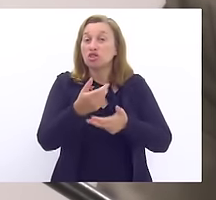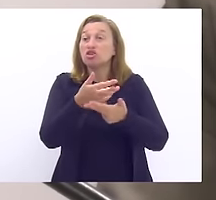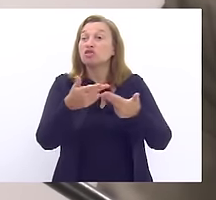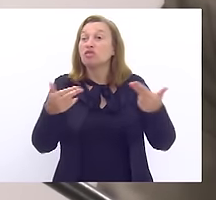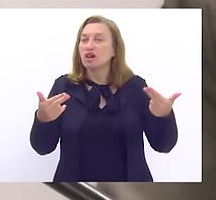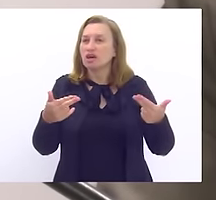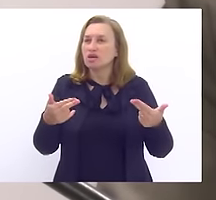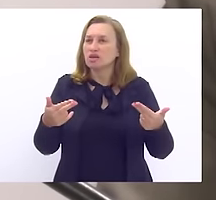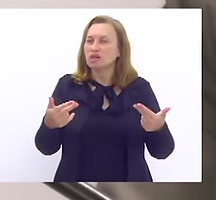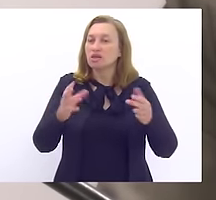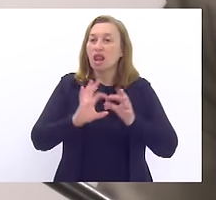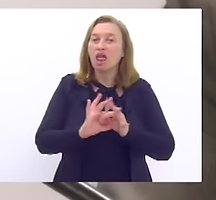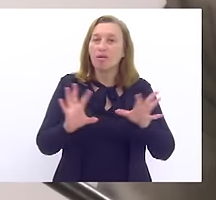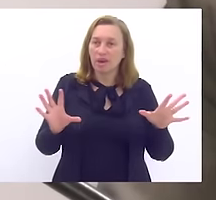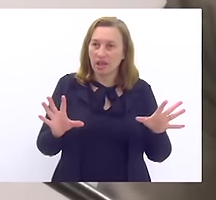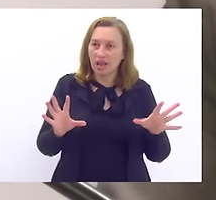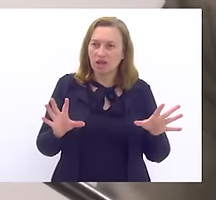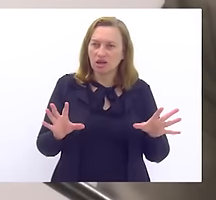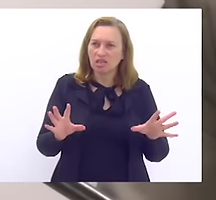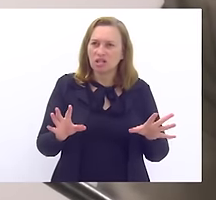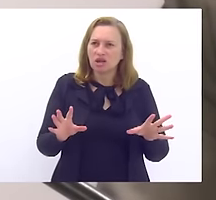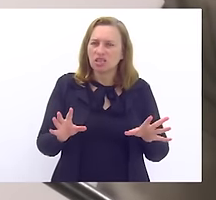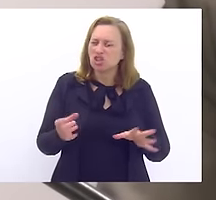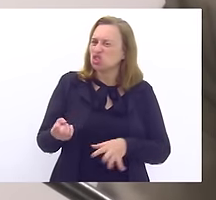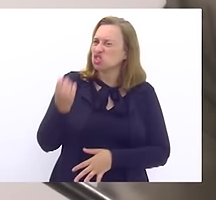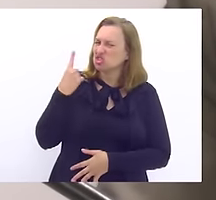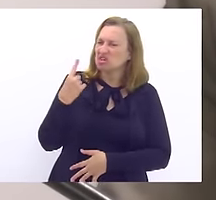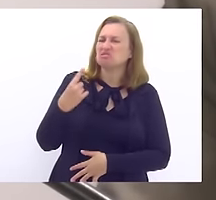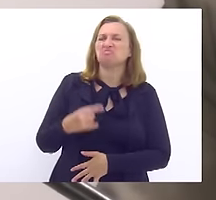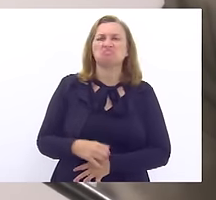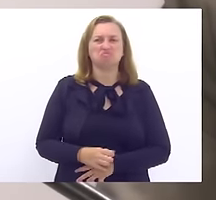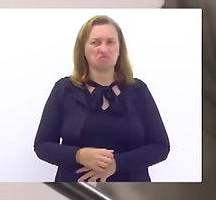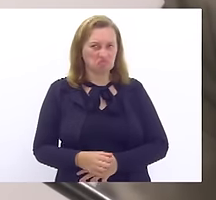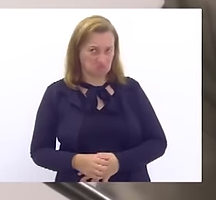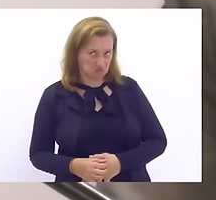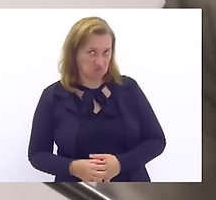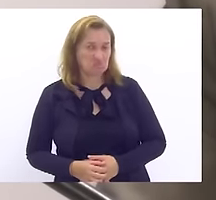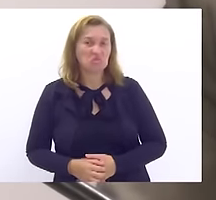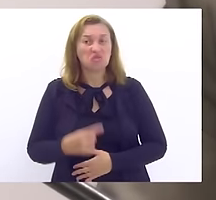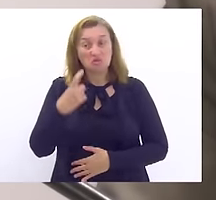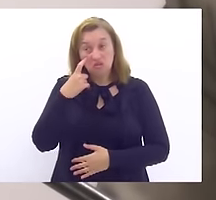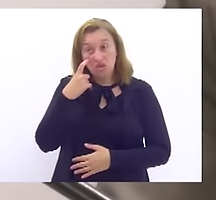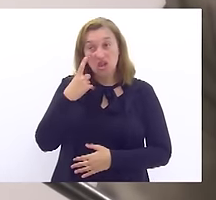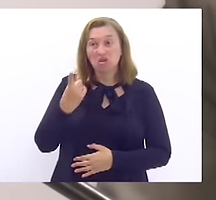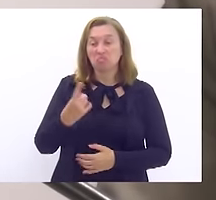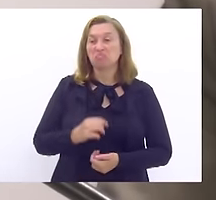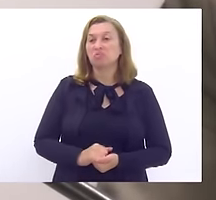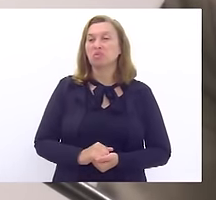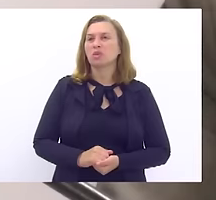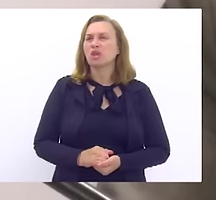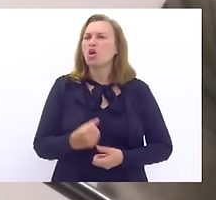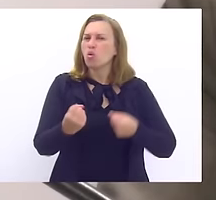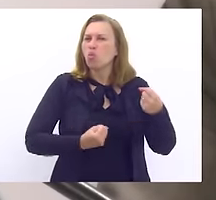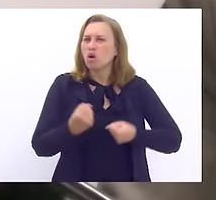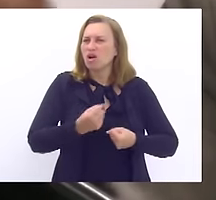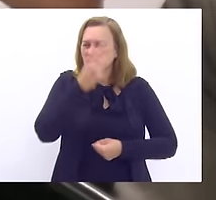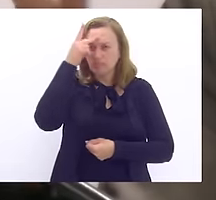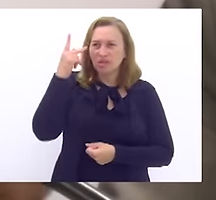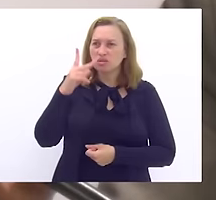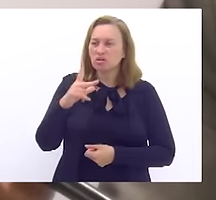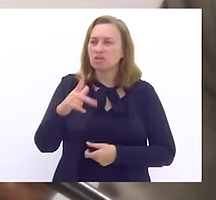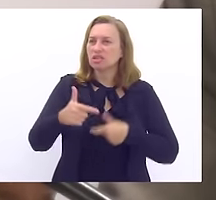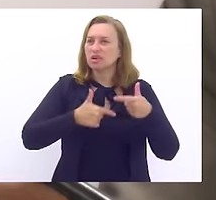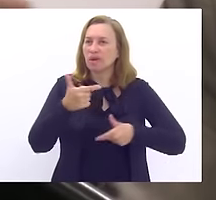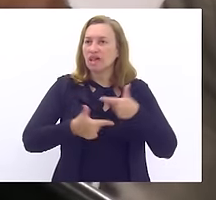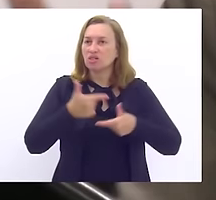tiveram que ser liberados estranheza em ver o carro do Trabalhador vai